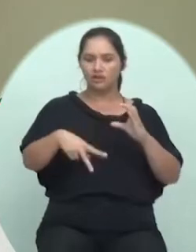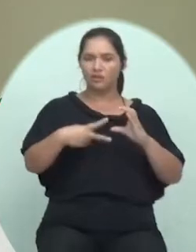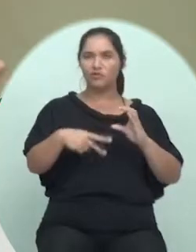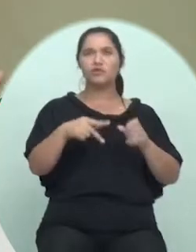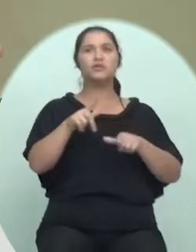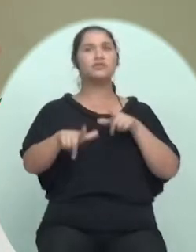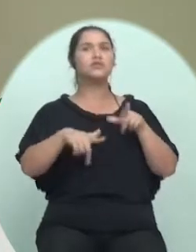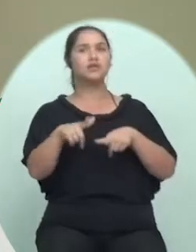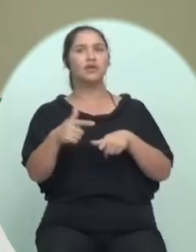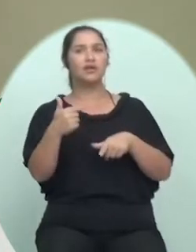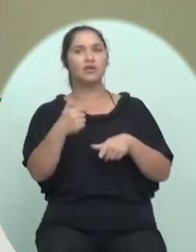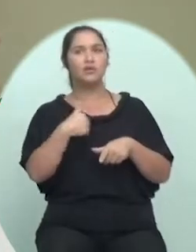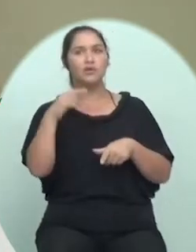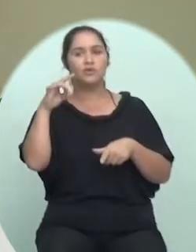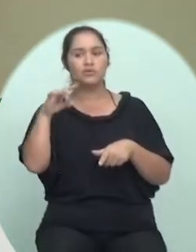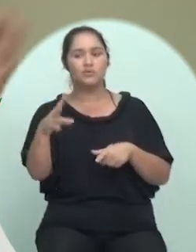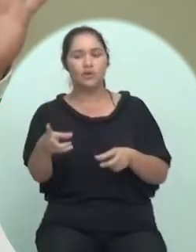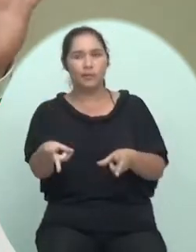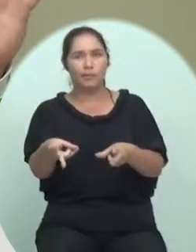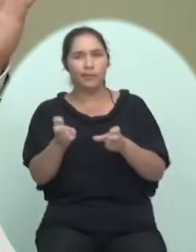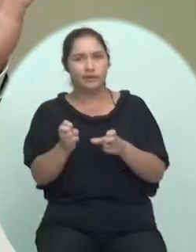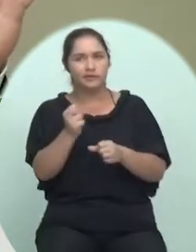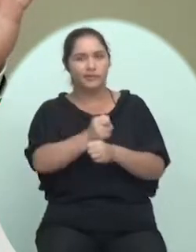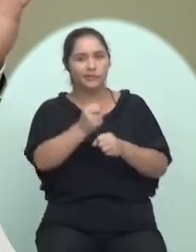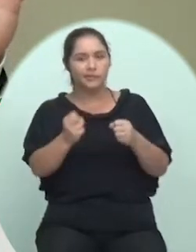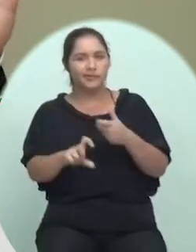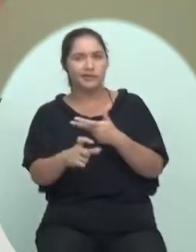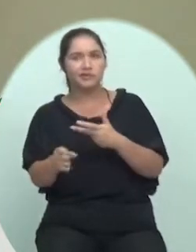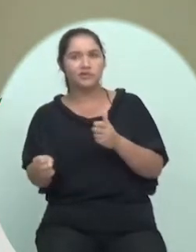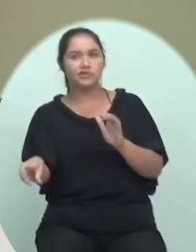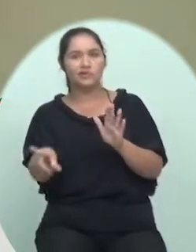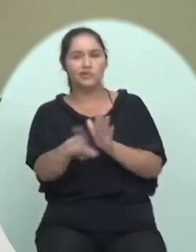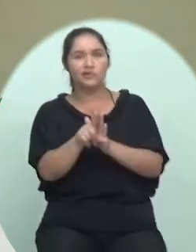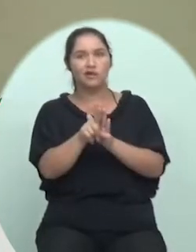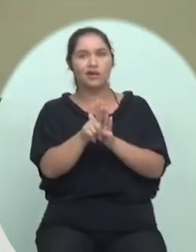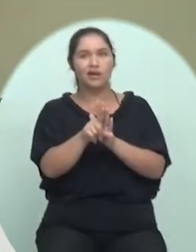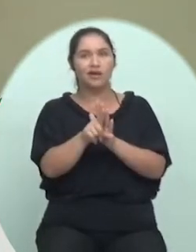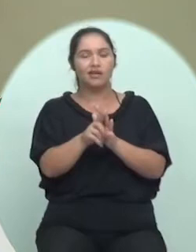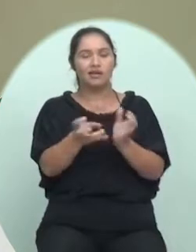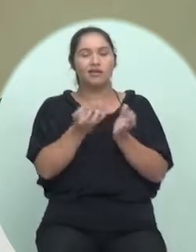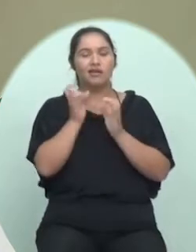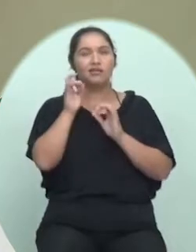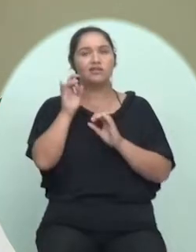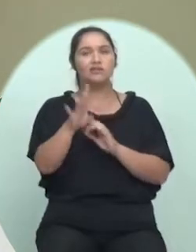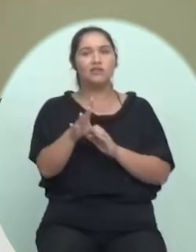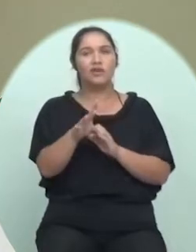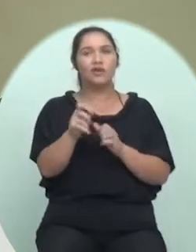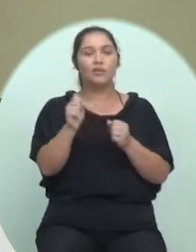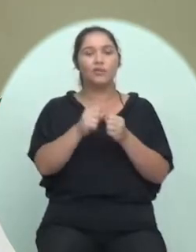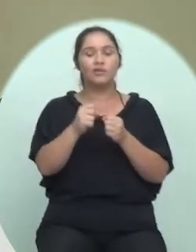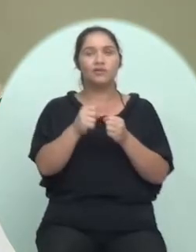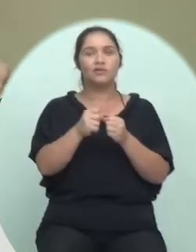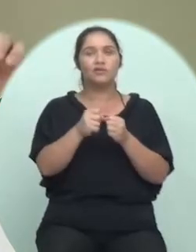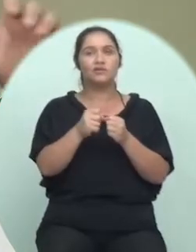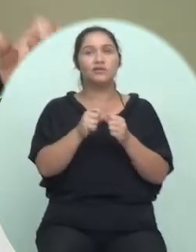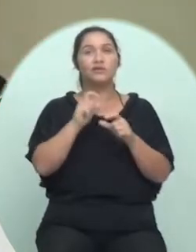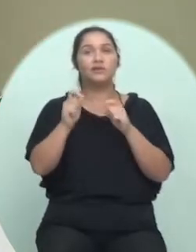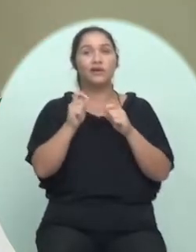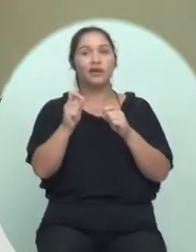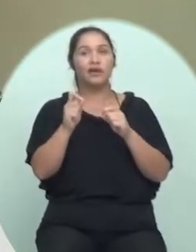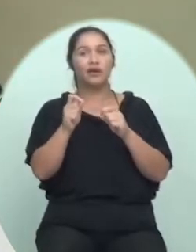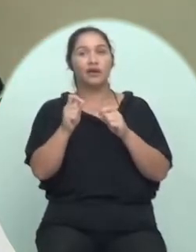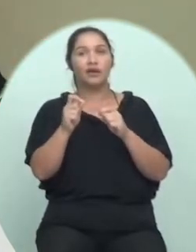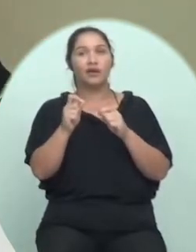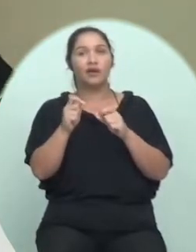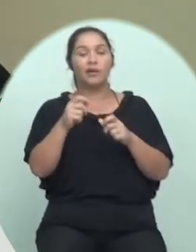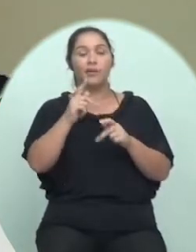para tirar dinheiro do povo, não para ajudar. Até agora não vi. Deus que me perdoe. É só todo mundo parar e prestar atenção. Eu quero entrar um